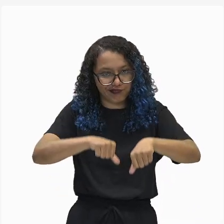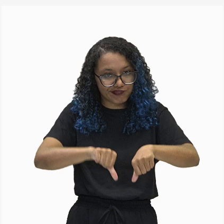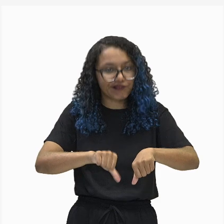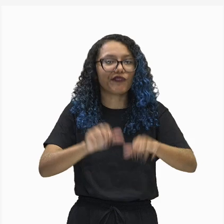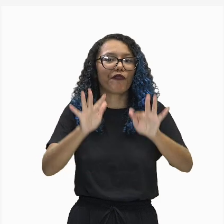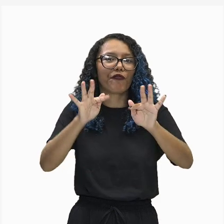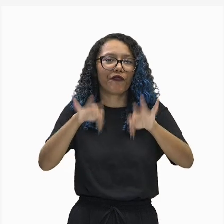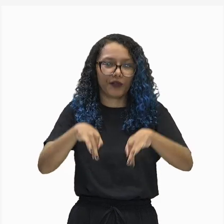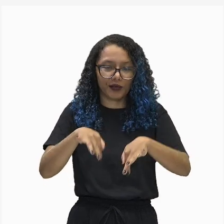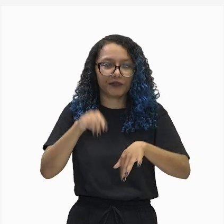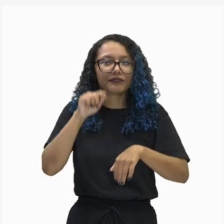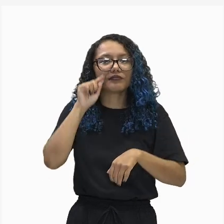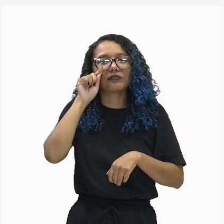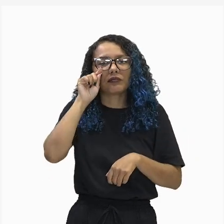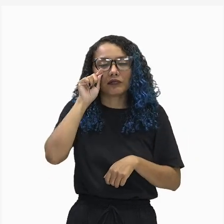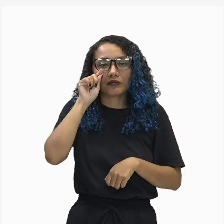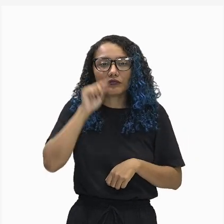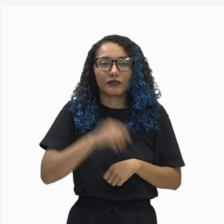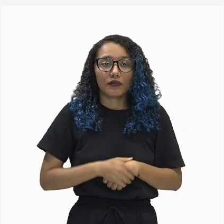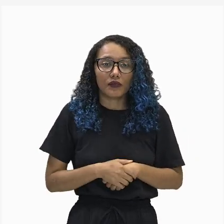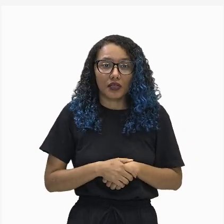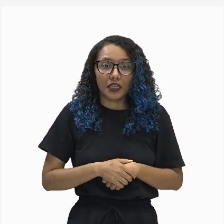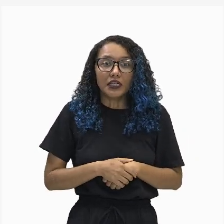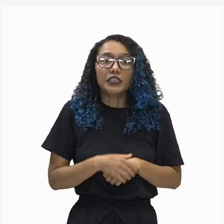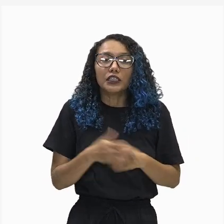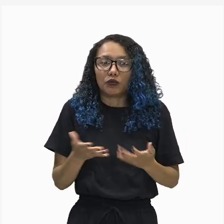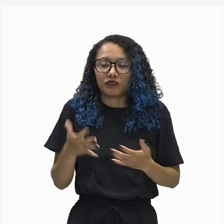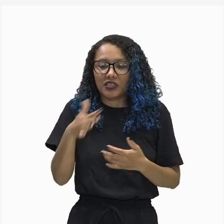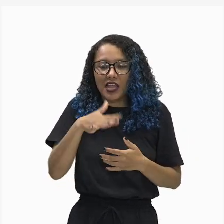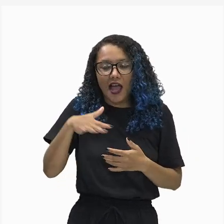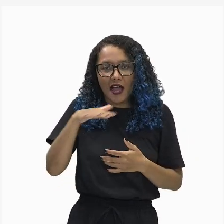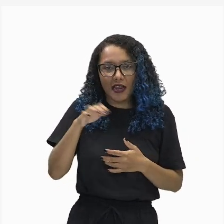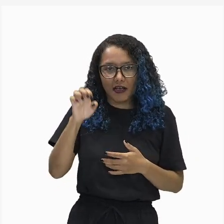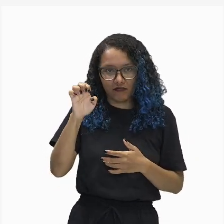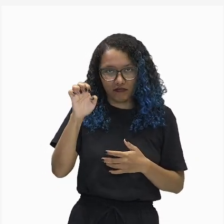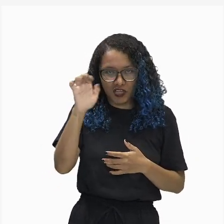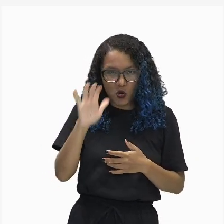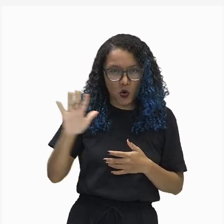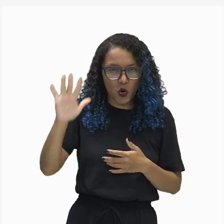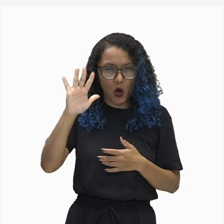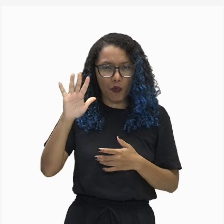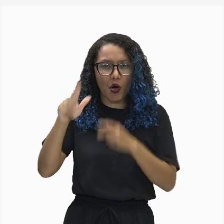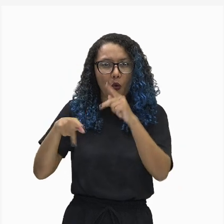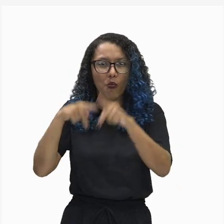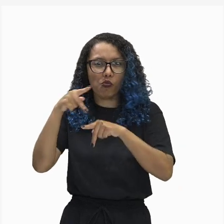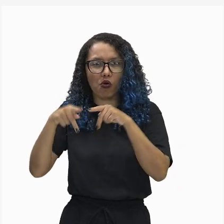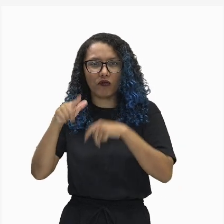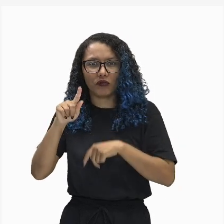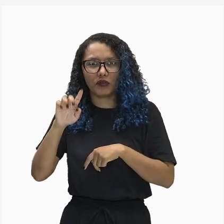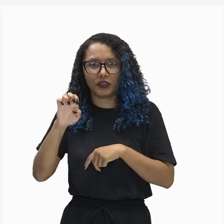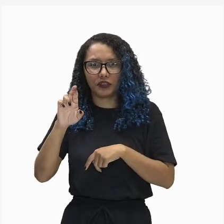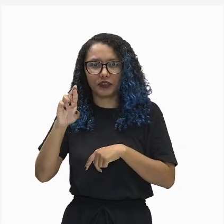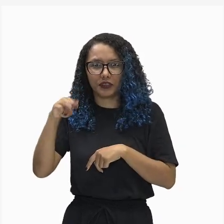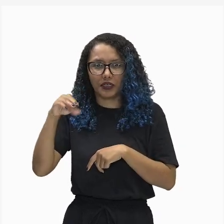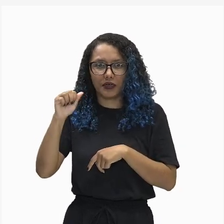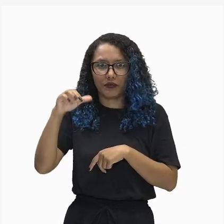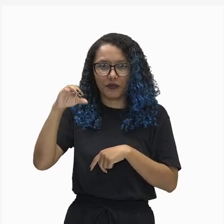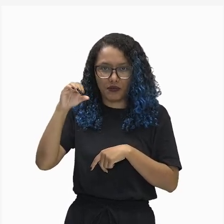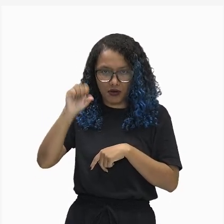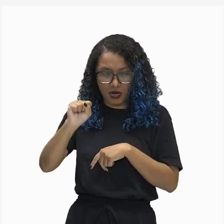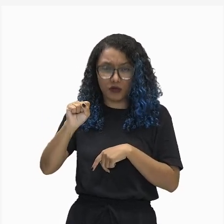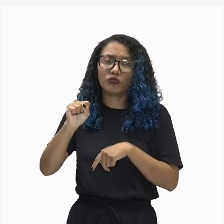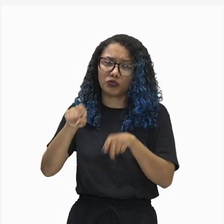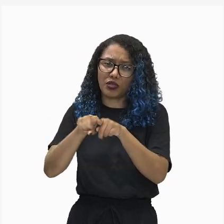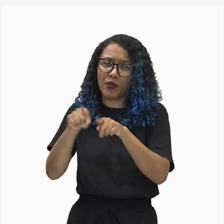na parte da Europa, a gente tem os germanos atacavam, né? Então, os germanos, inclusive, é uma denominação também para esses